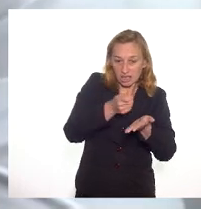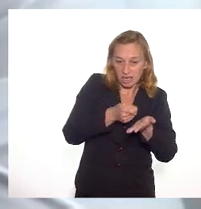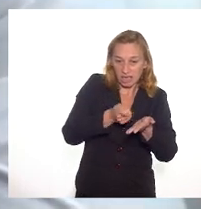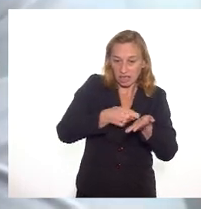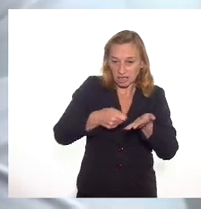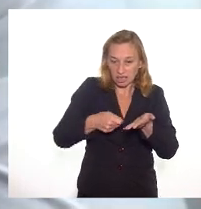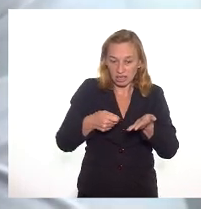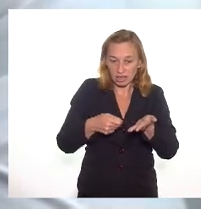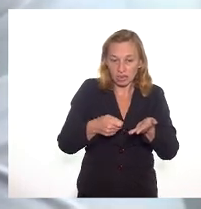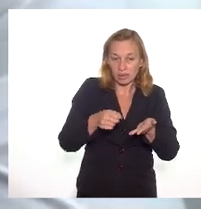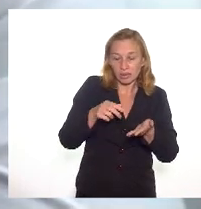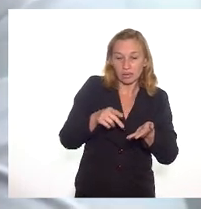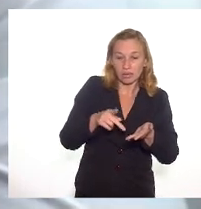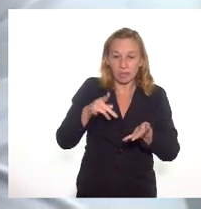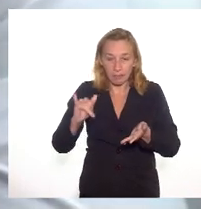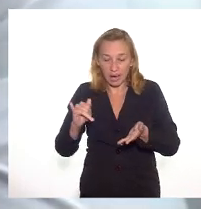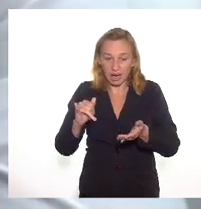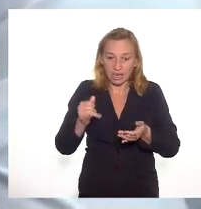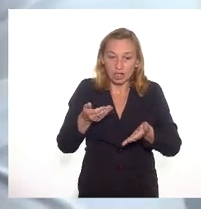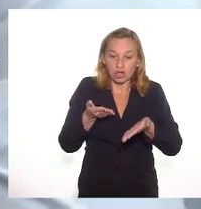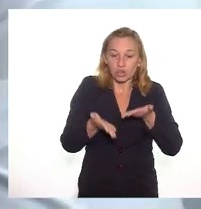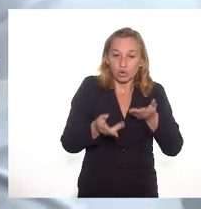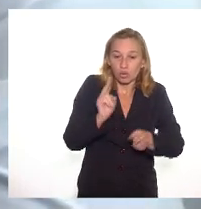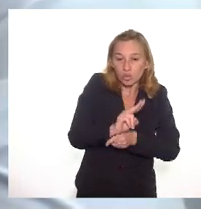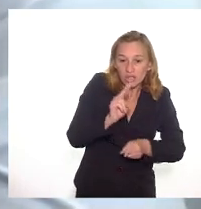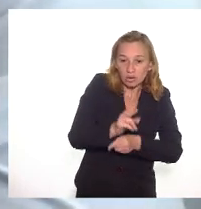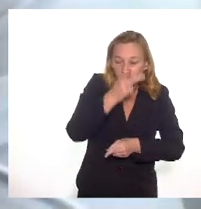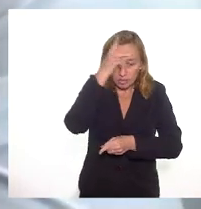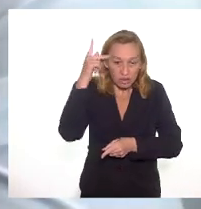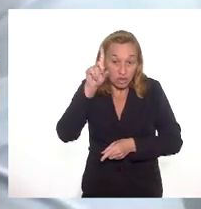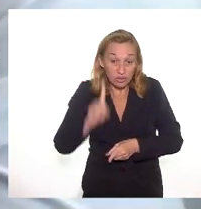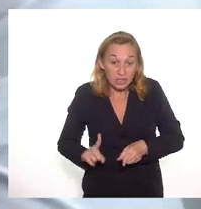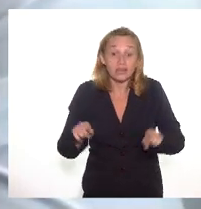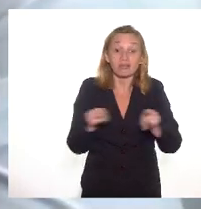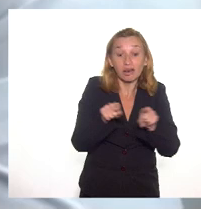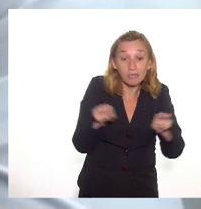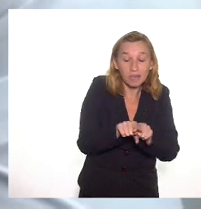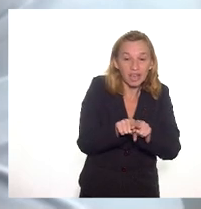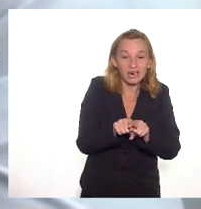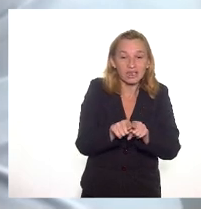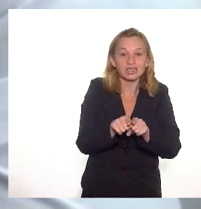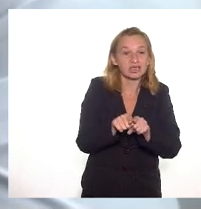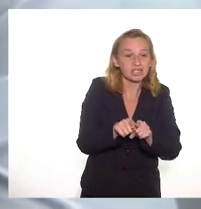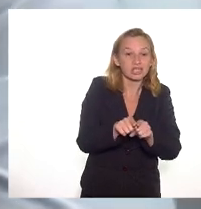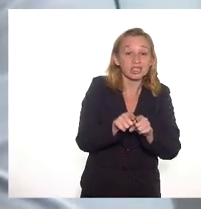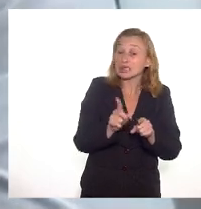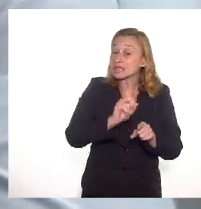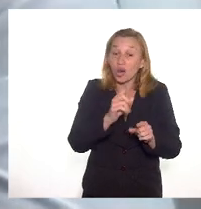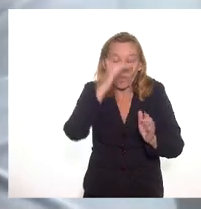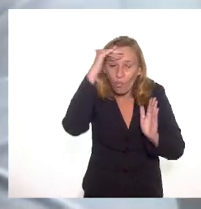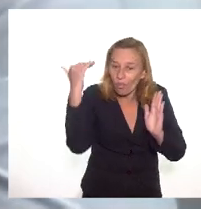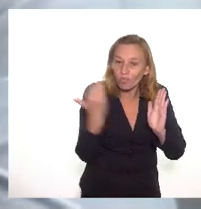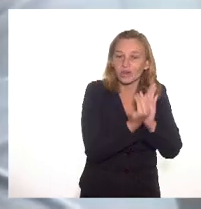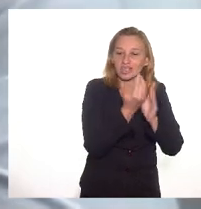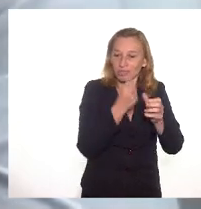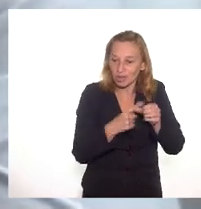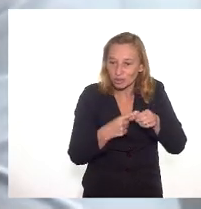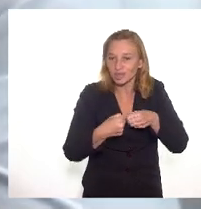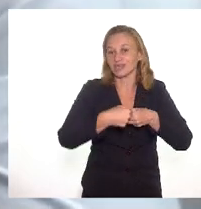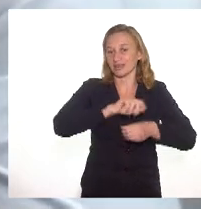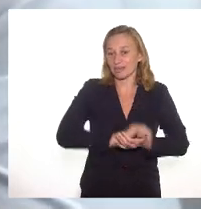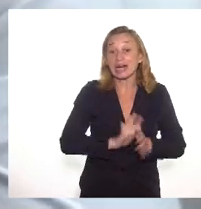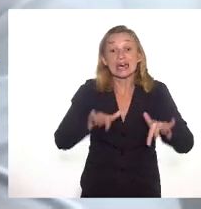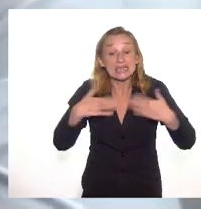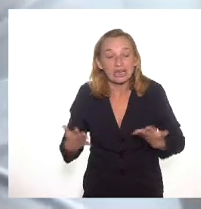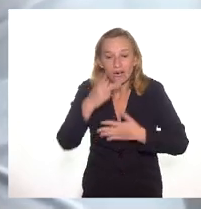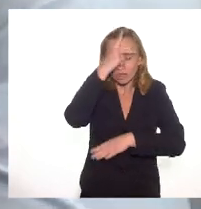para pais, tutores e cuidadores de pessoas com deficiência, também está sendo assintosamente descumprida pelos municípios. Então,